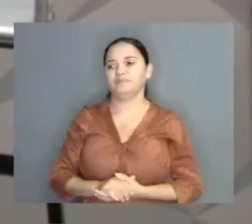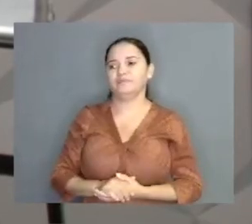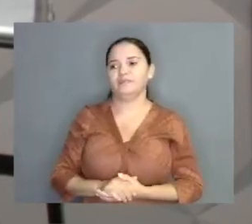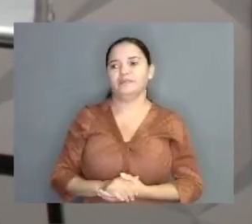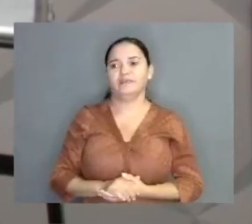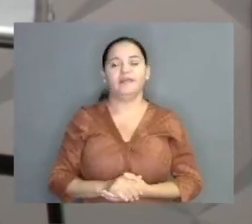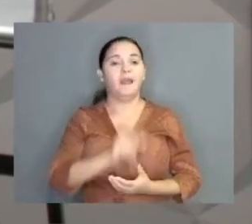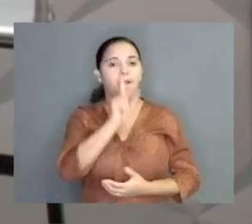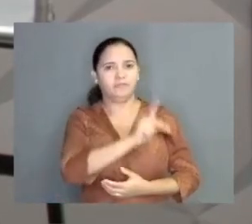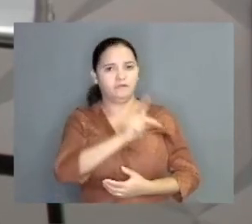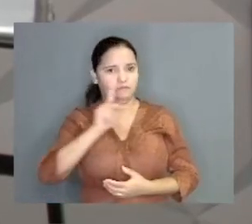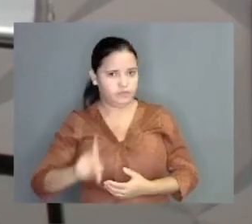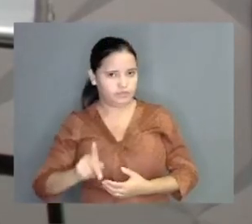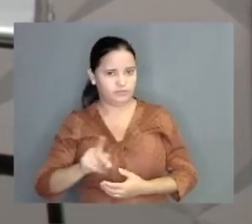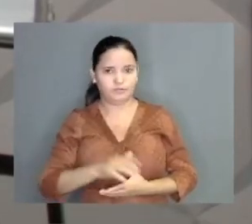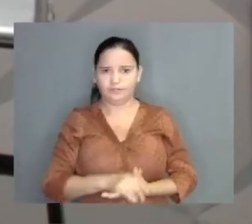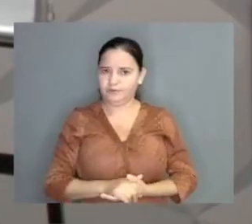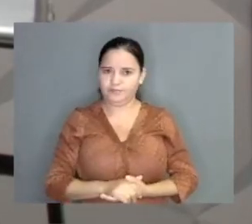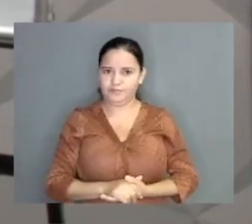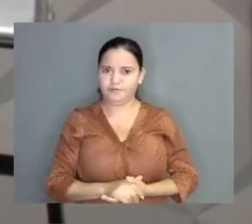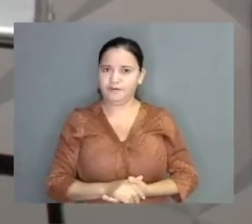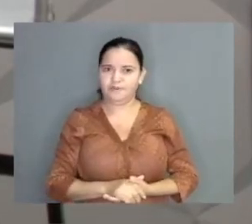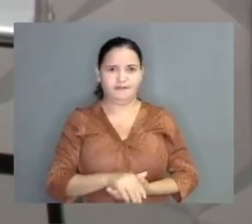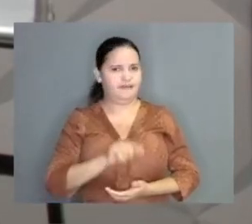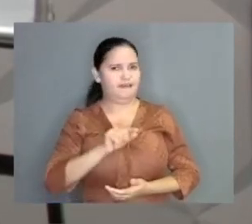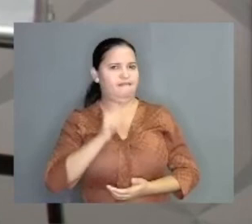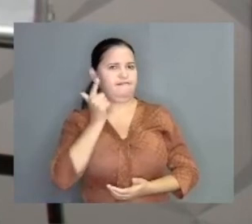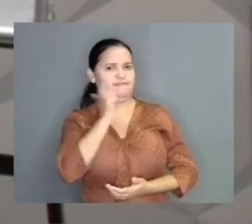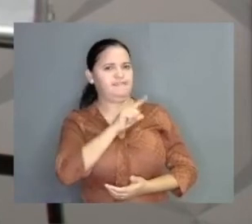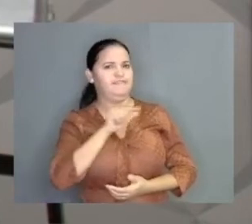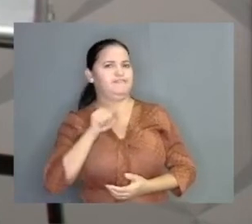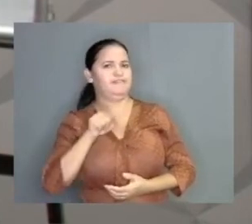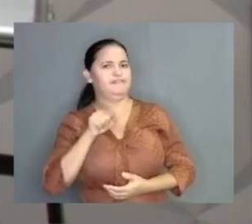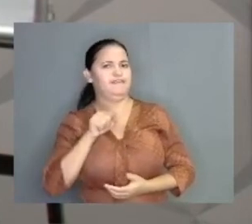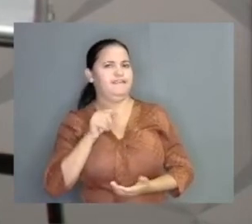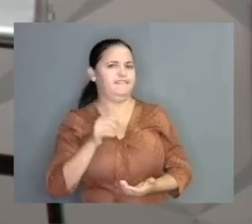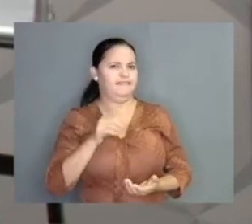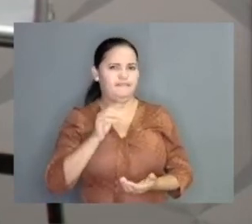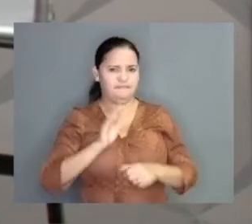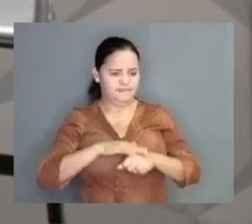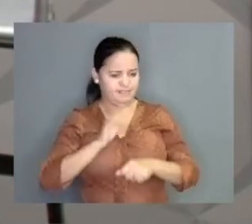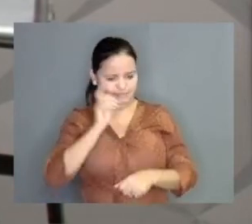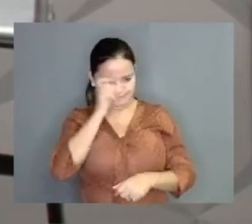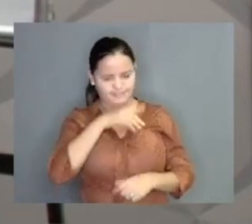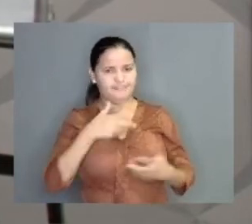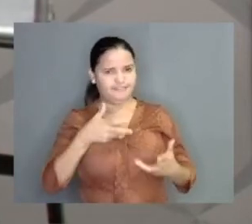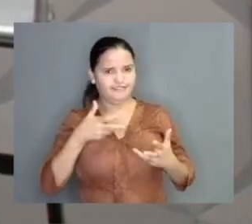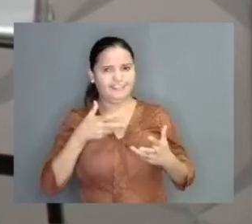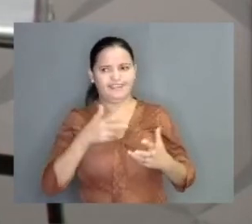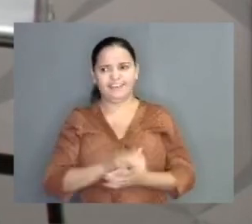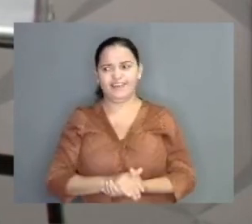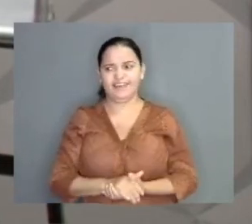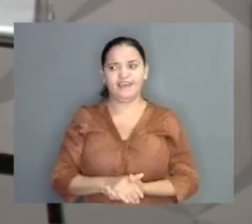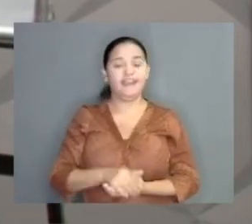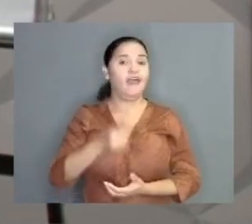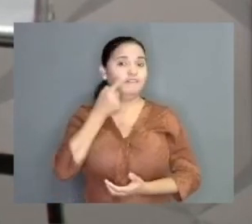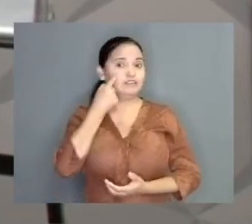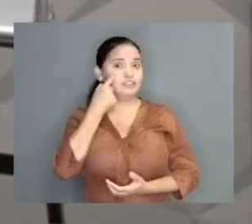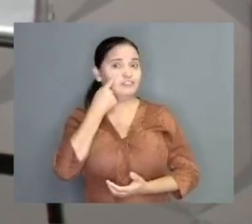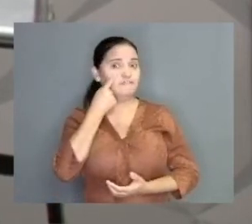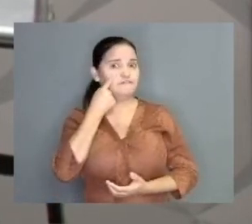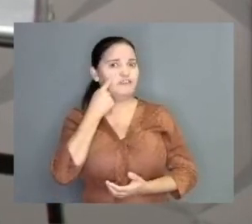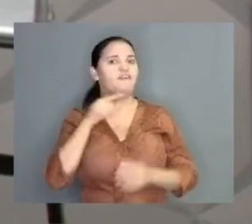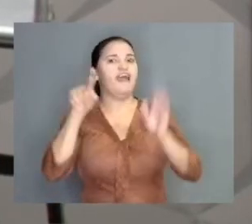alguma coisa mais difícil que isso aí, não tem graça. Porque você já se ligou que o expoente aqui, ó, é